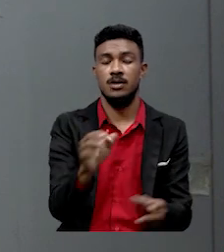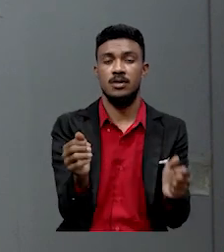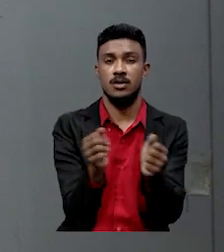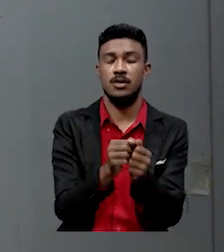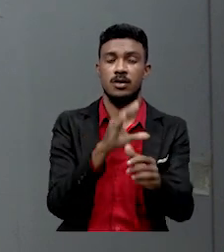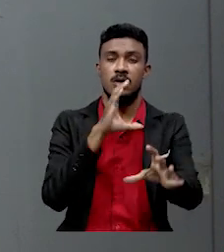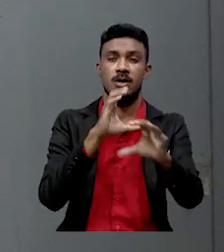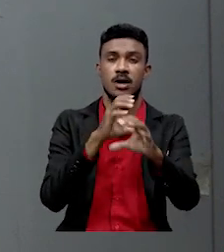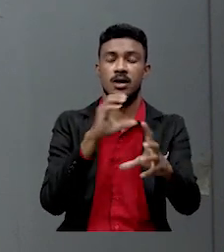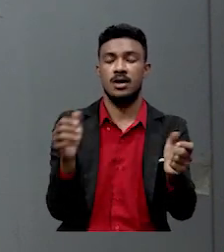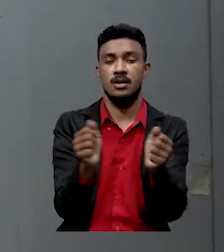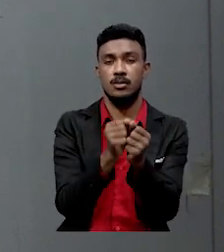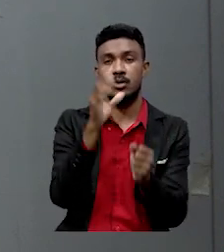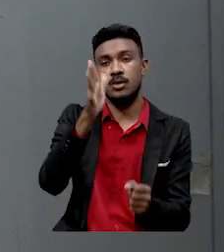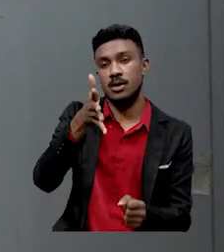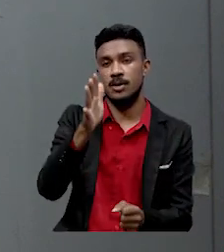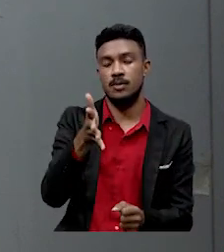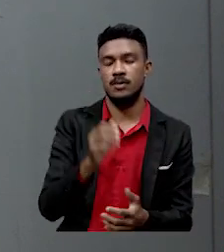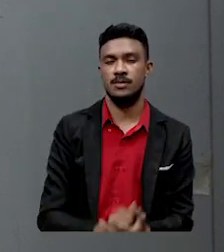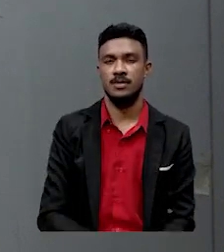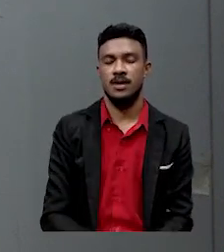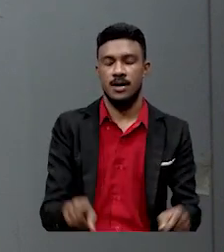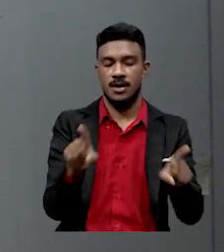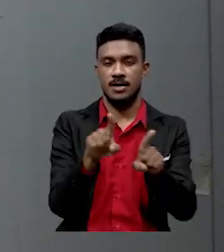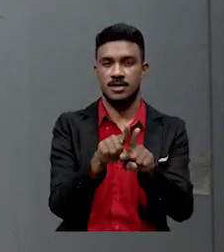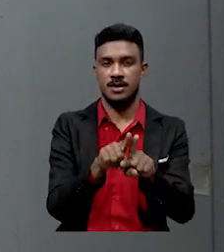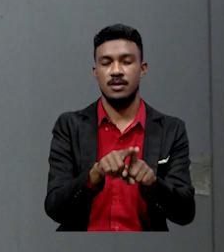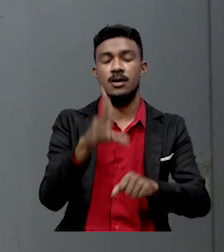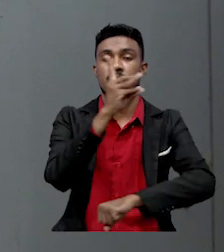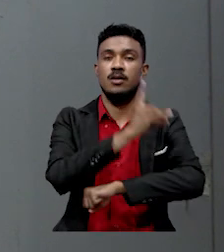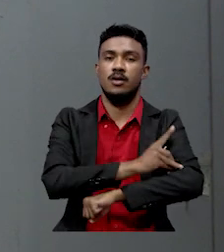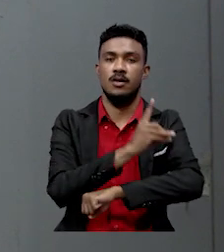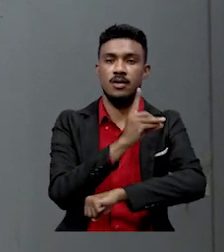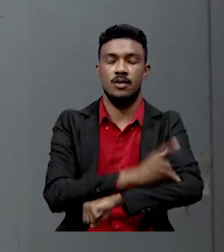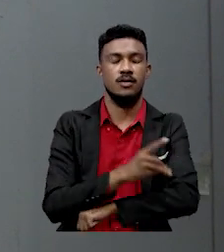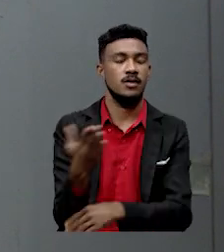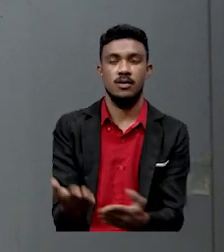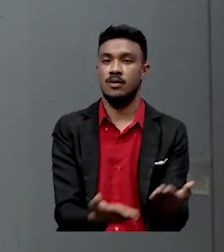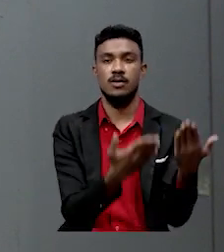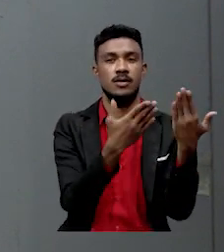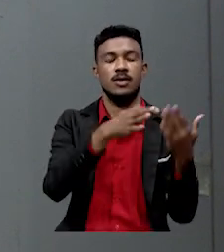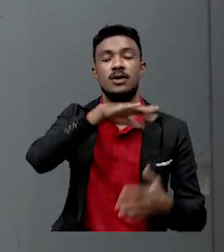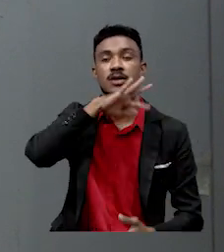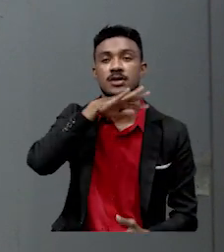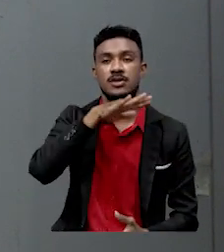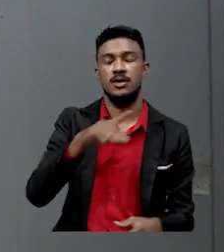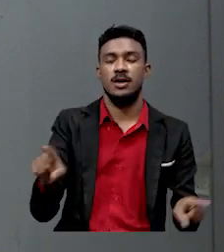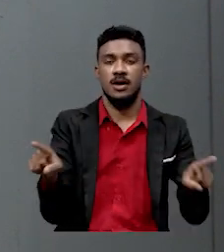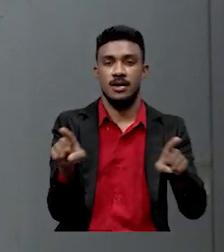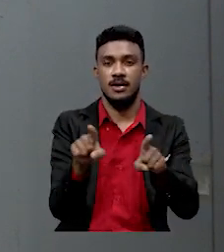kareta lima nolo anesane, maklor lorong tula lisu, por volta de